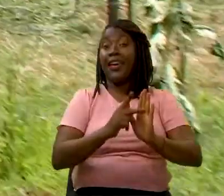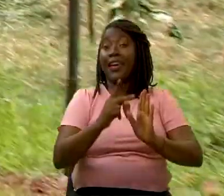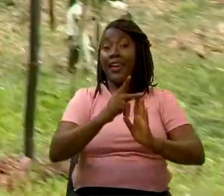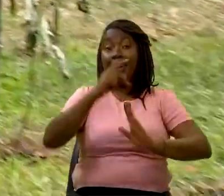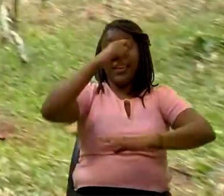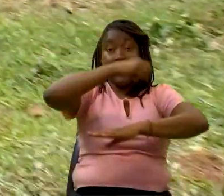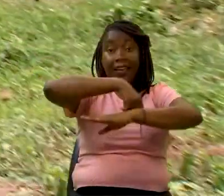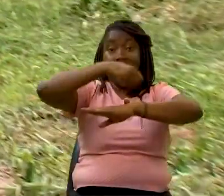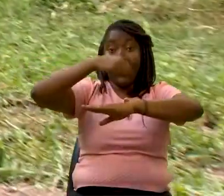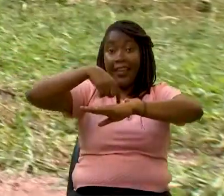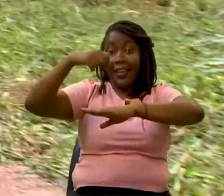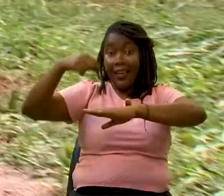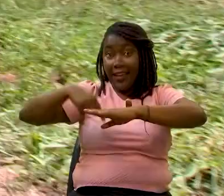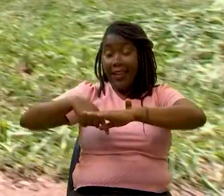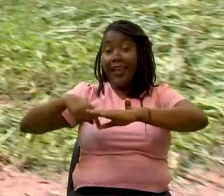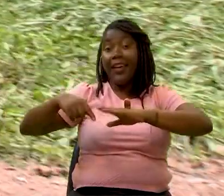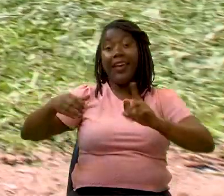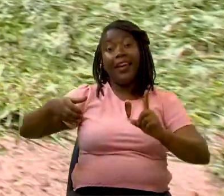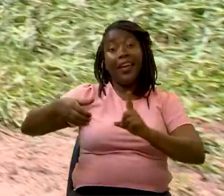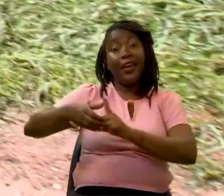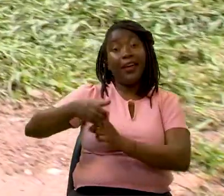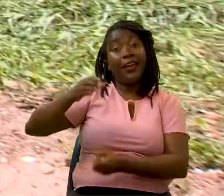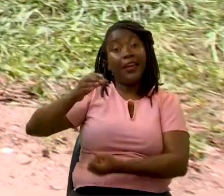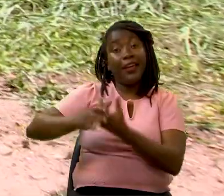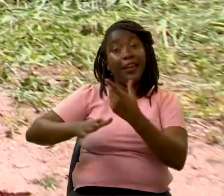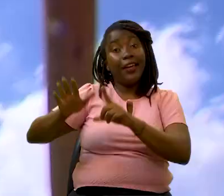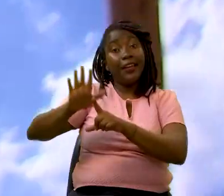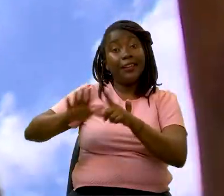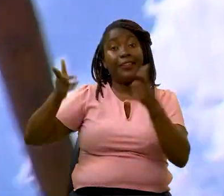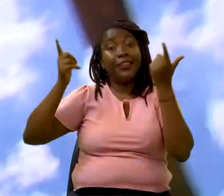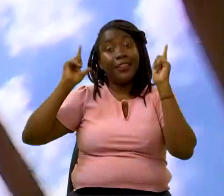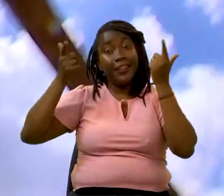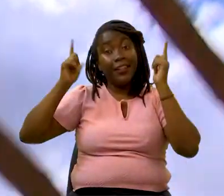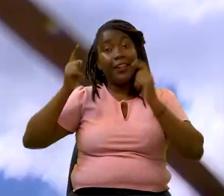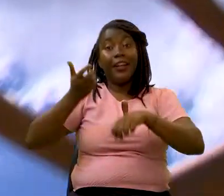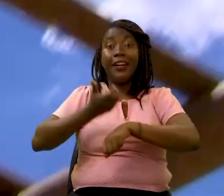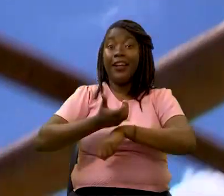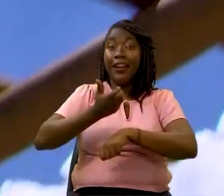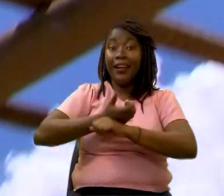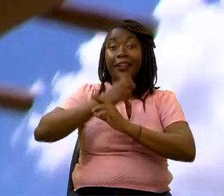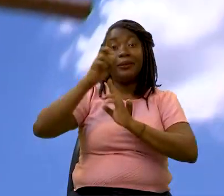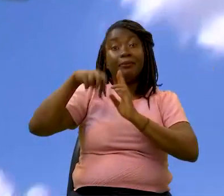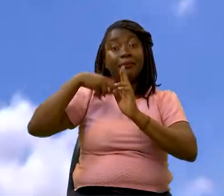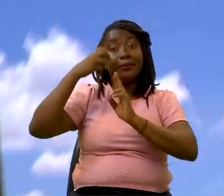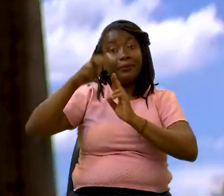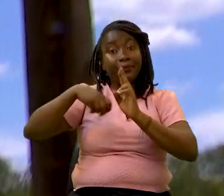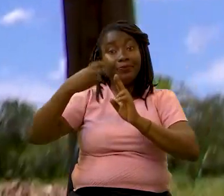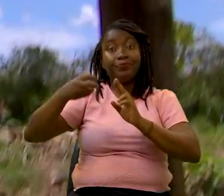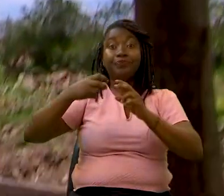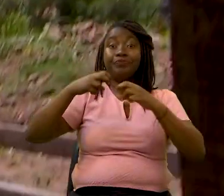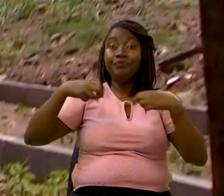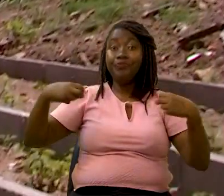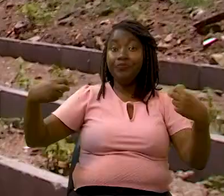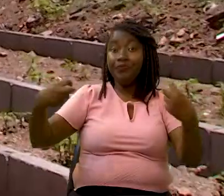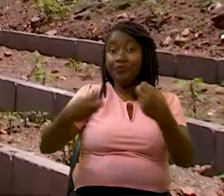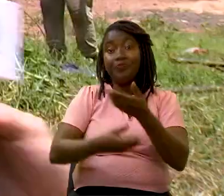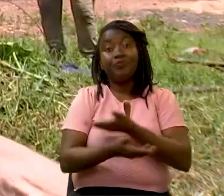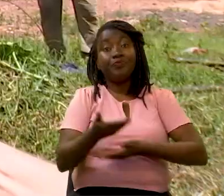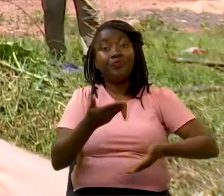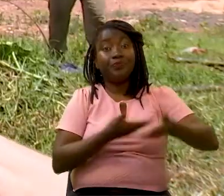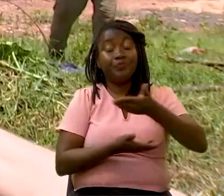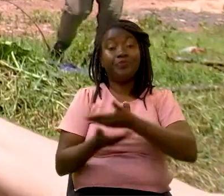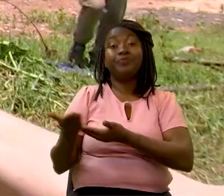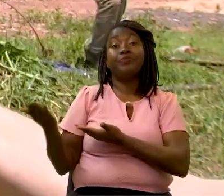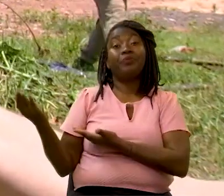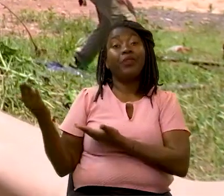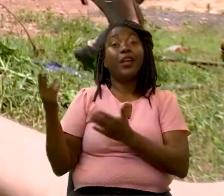O projeto do plantio é parte da criação de uma área de lazer com praça, parquinho, campinho e área de convívio.